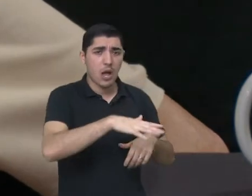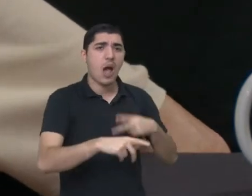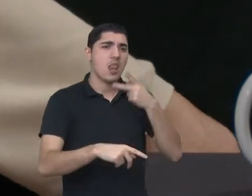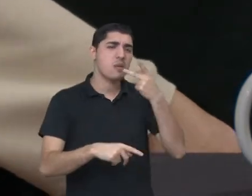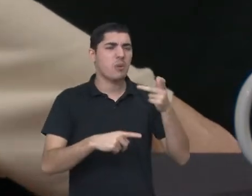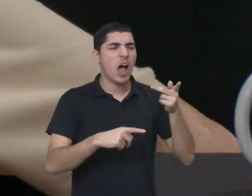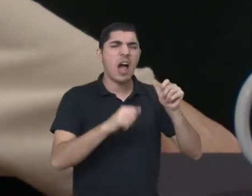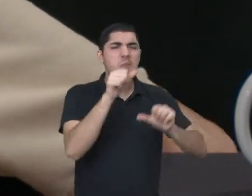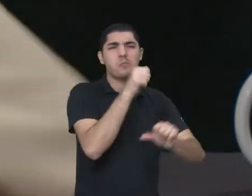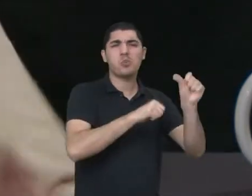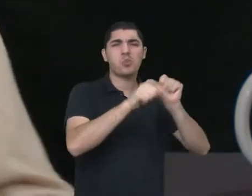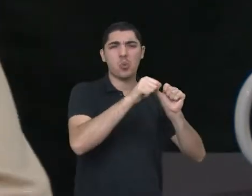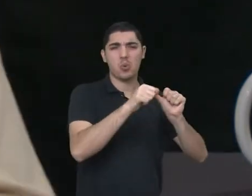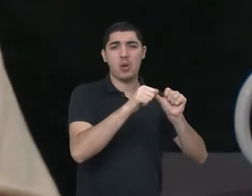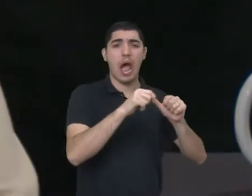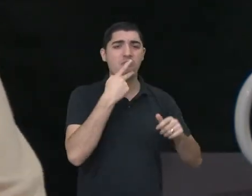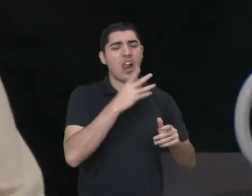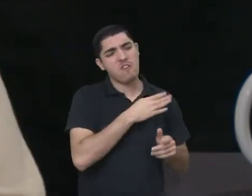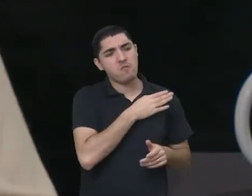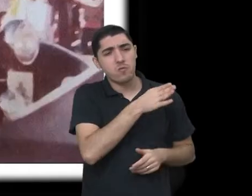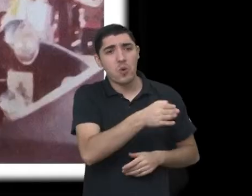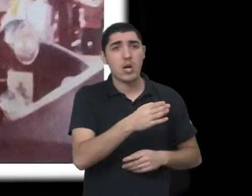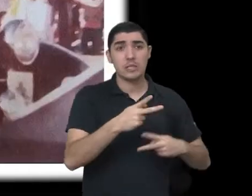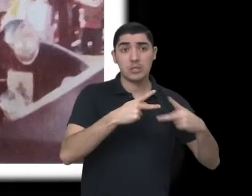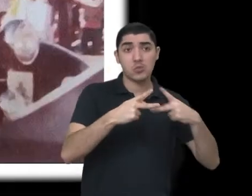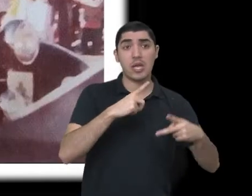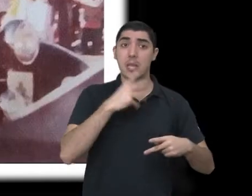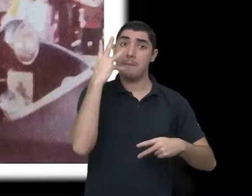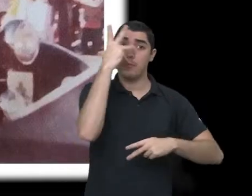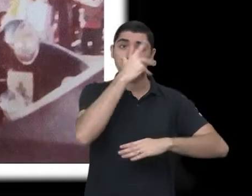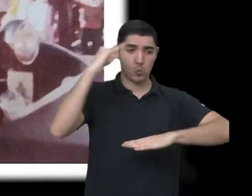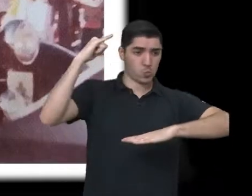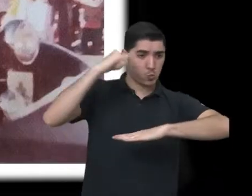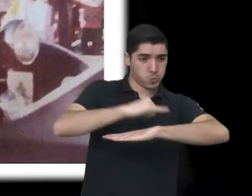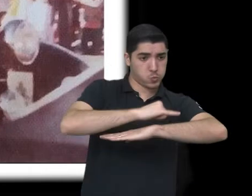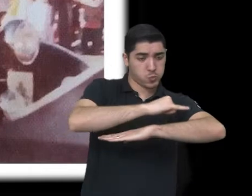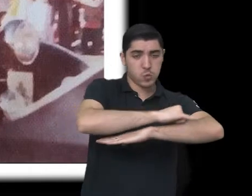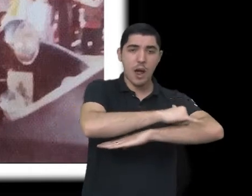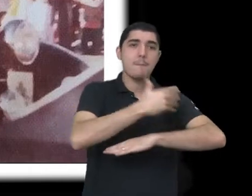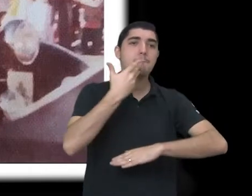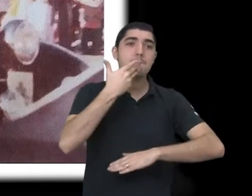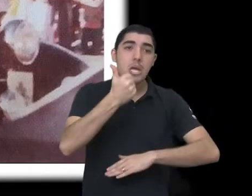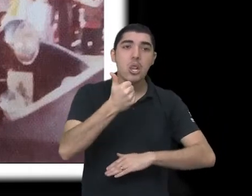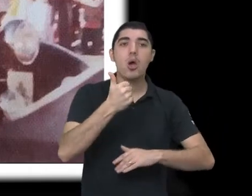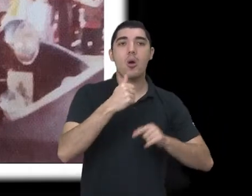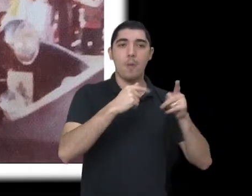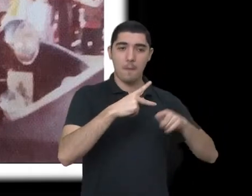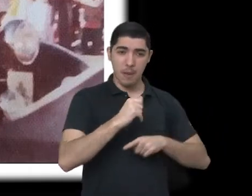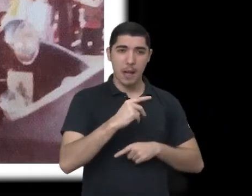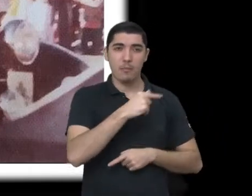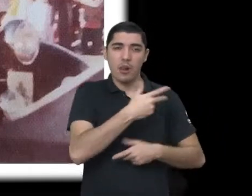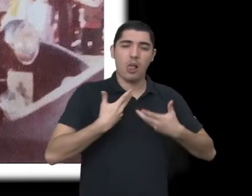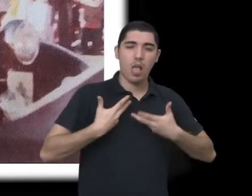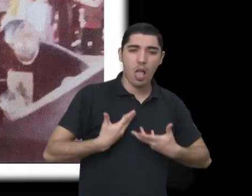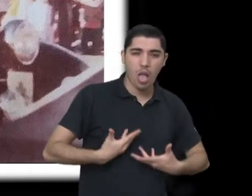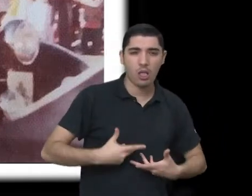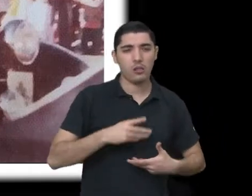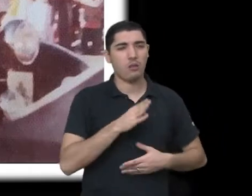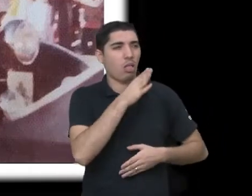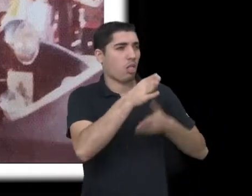banco de reservas, tá? E eu fui falar, Henrique, e o jogo como é que está no ar? Você entrevistava o treinador, hoje nem pensar, né? Naquela